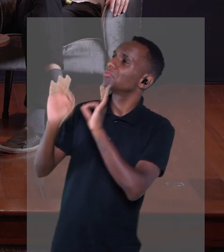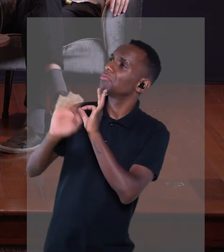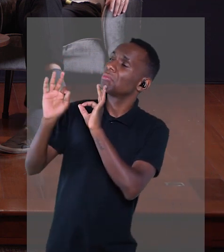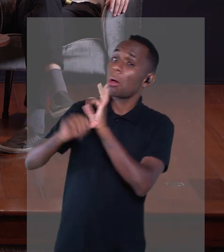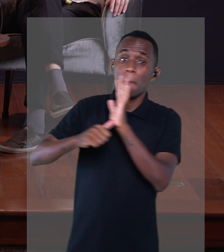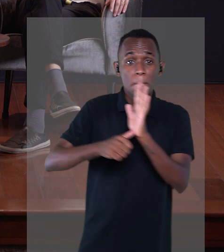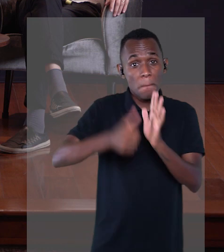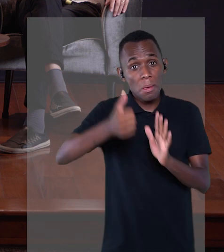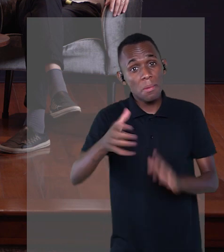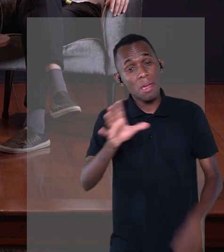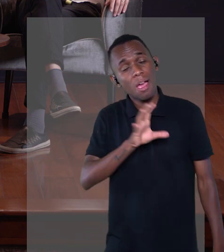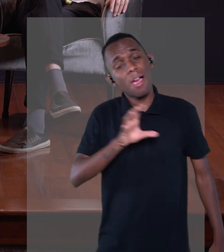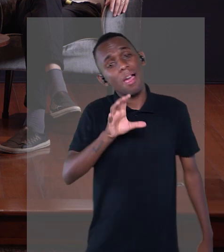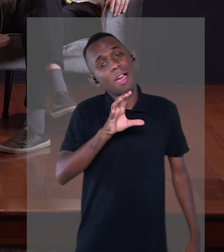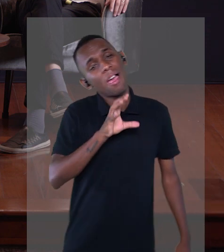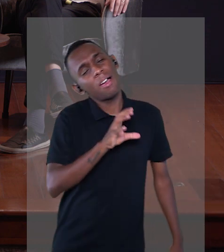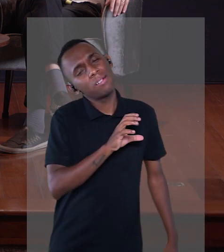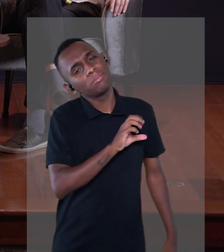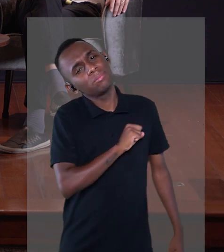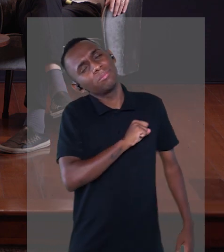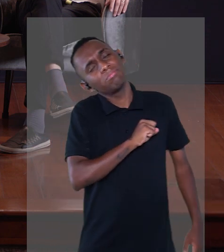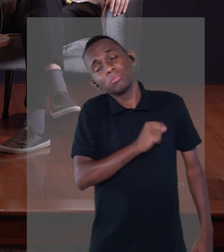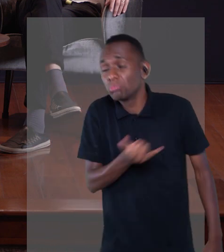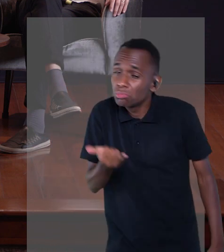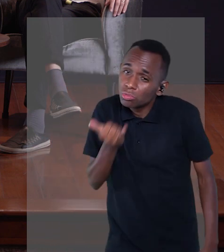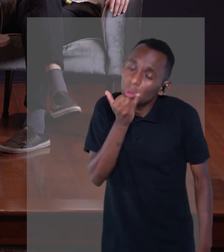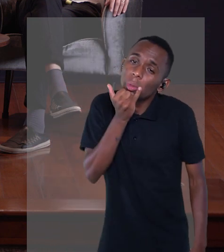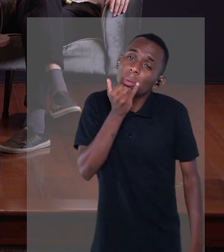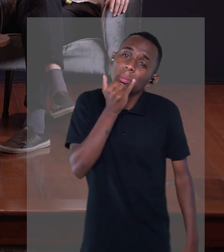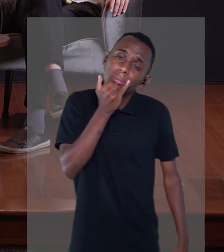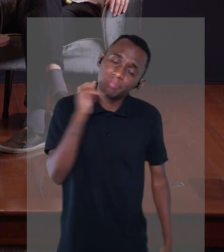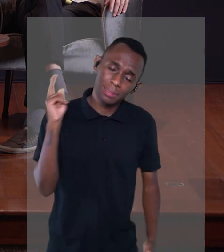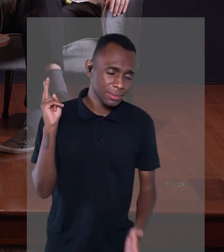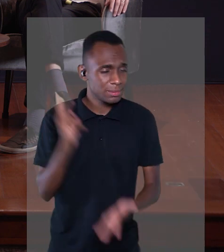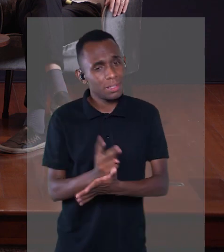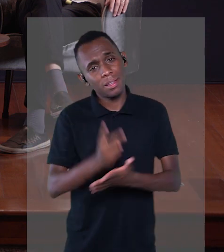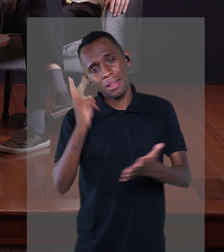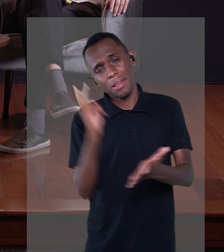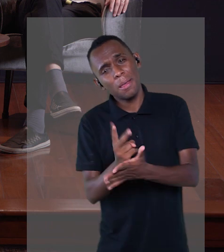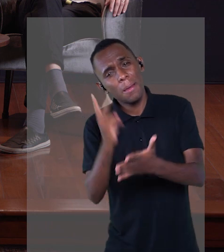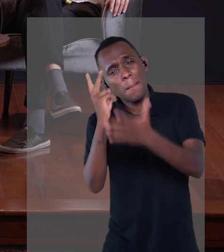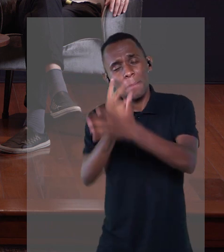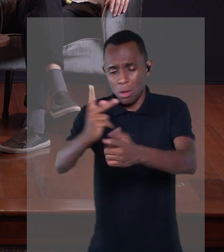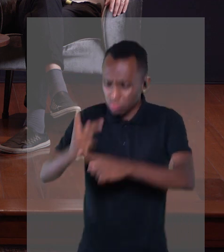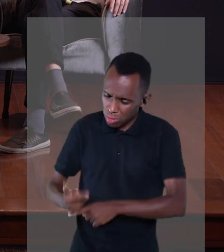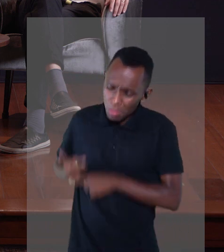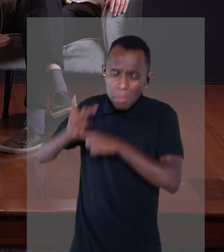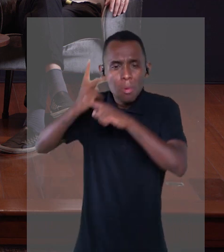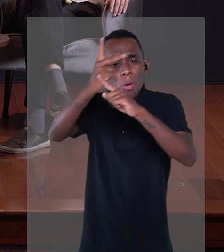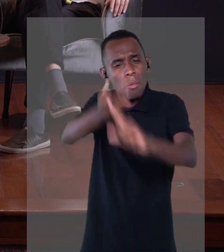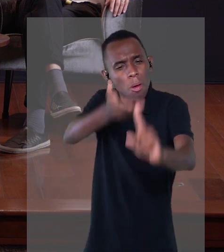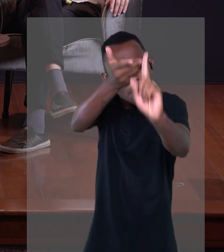primeiro amor. Sinto, mas vou sempre buscar e te